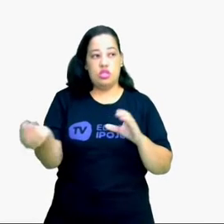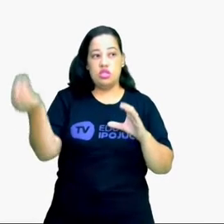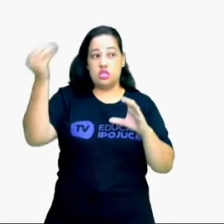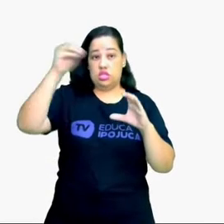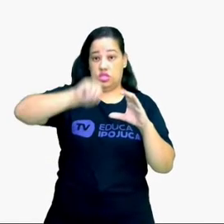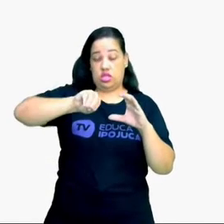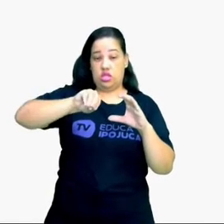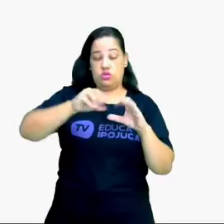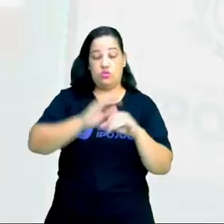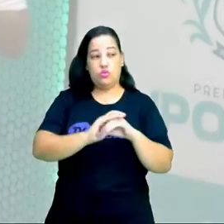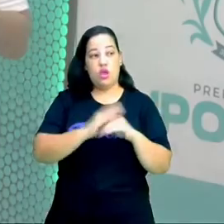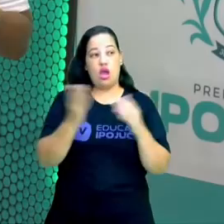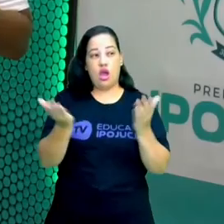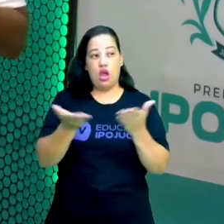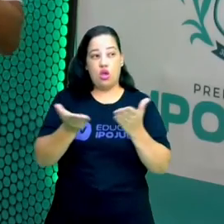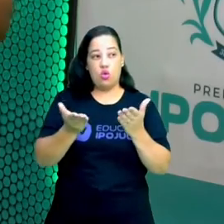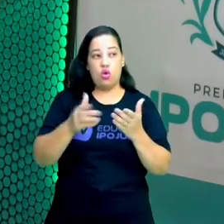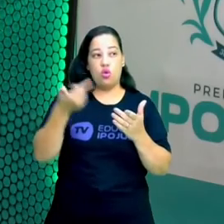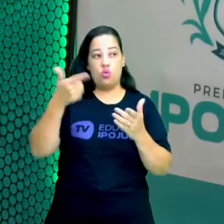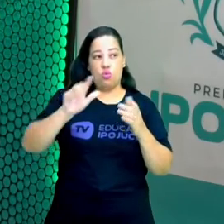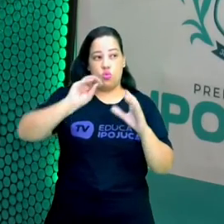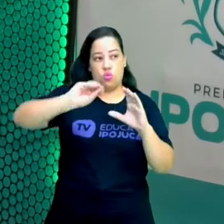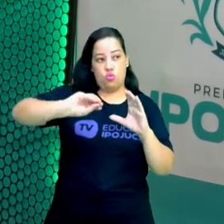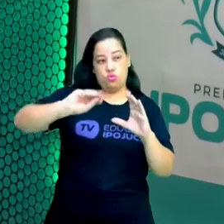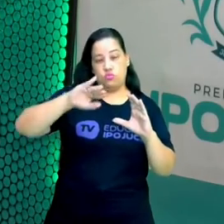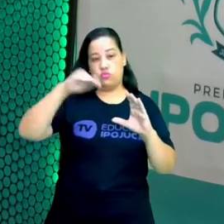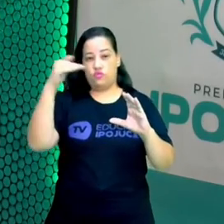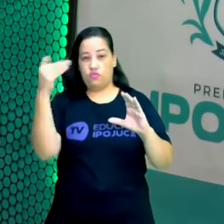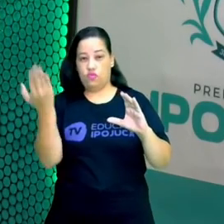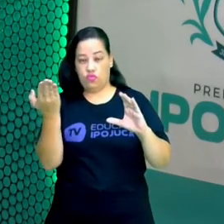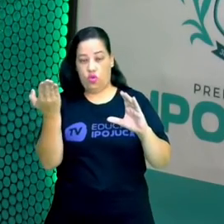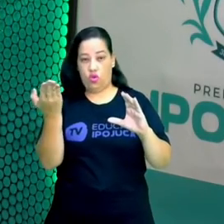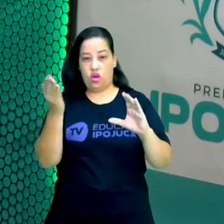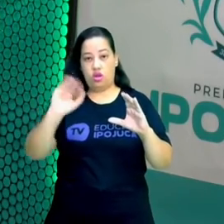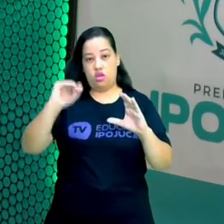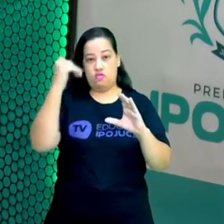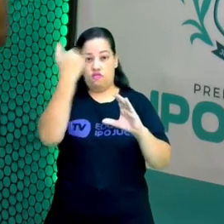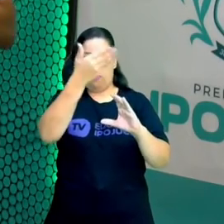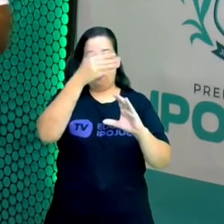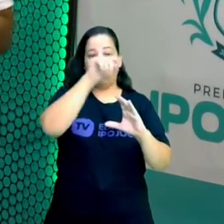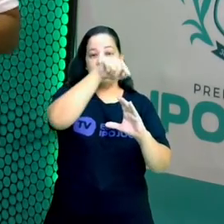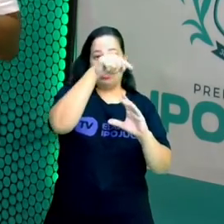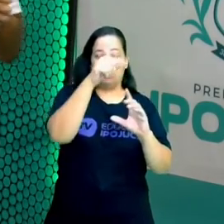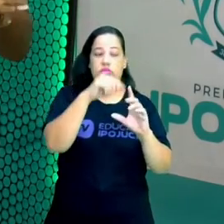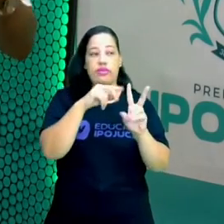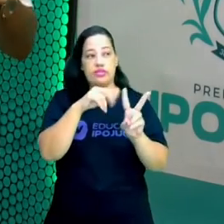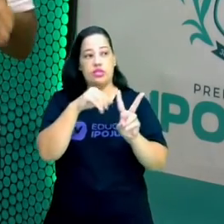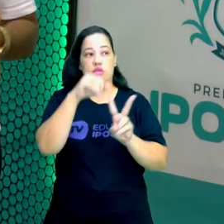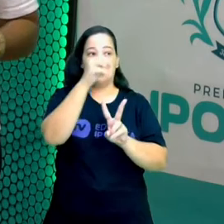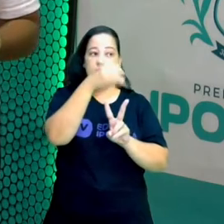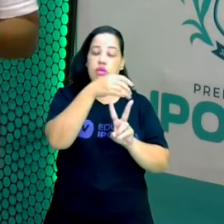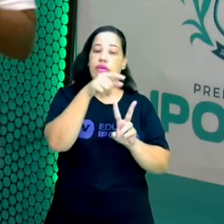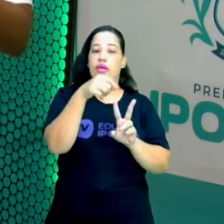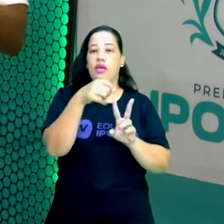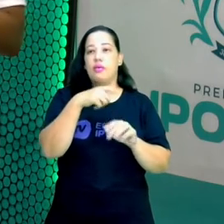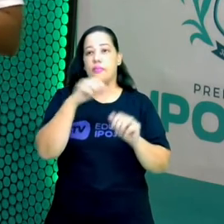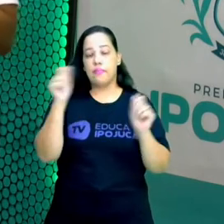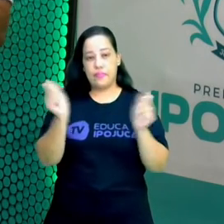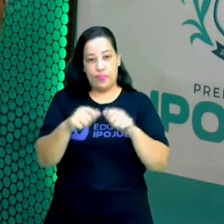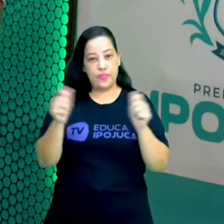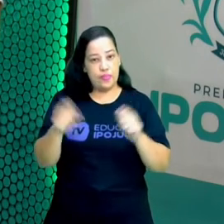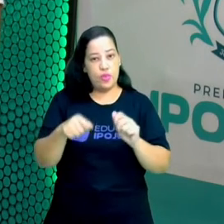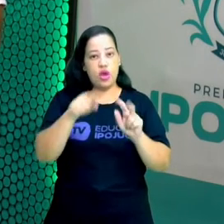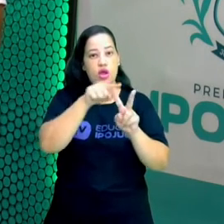do radical. O denominador fica fora, no índice. 3. Admite raiz?